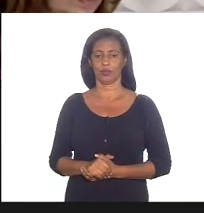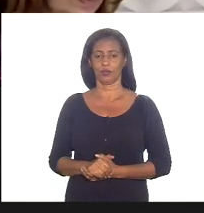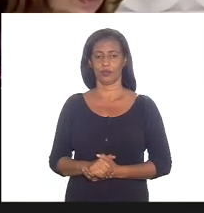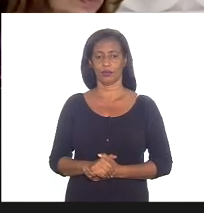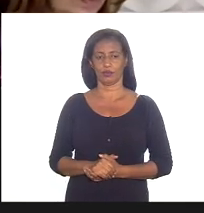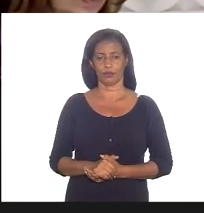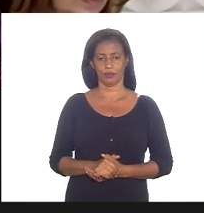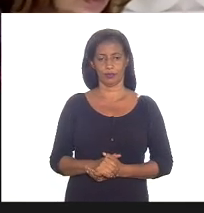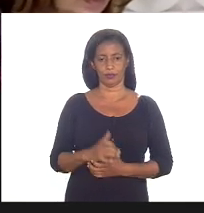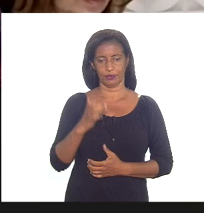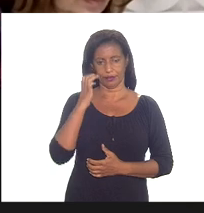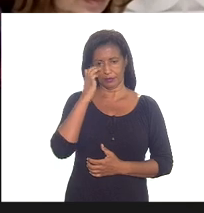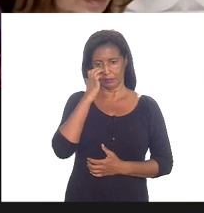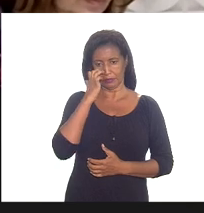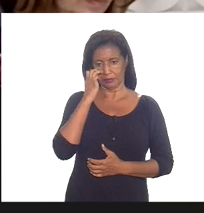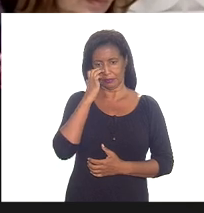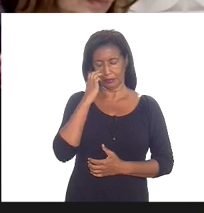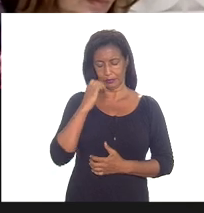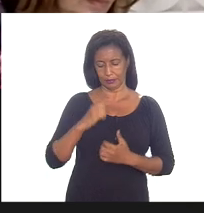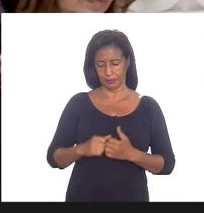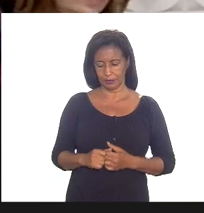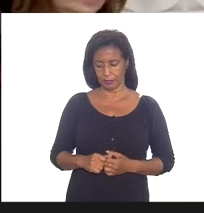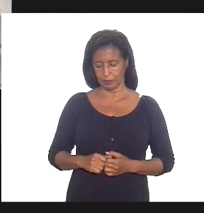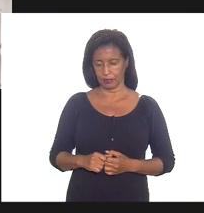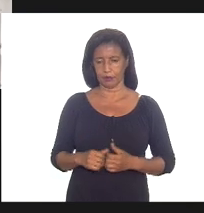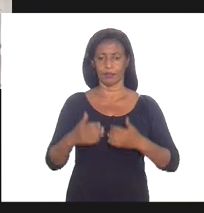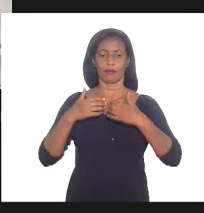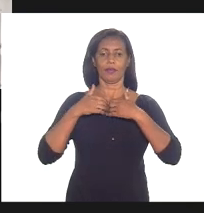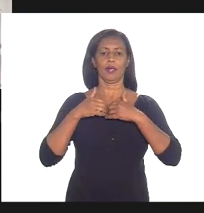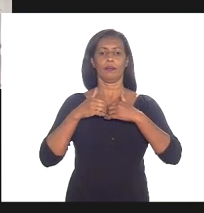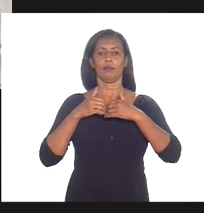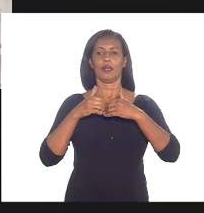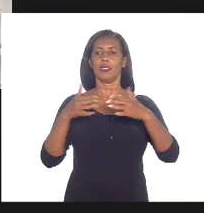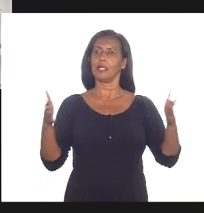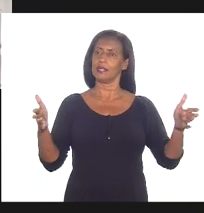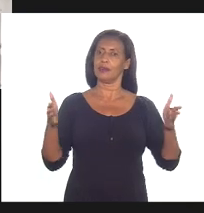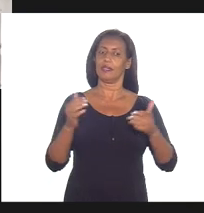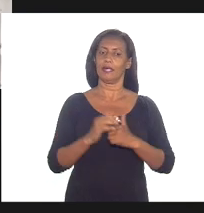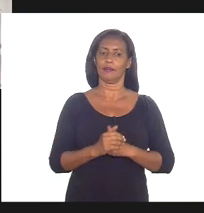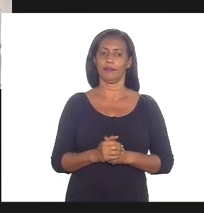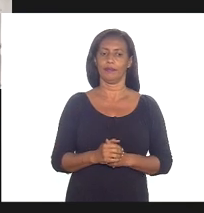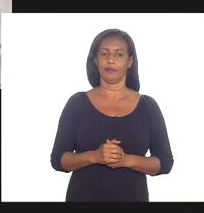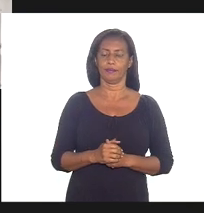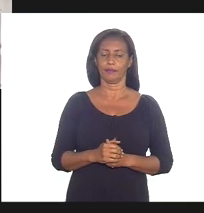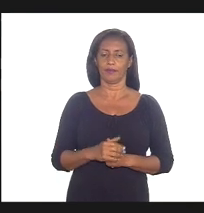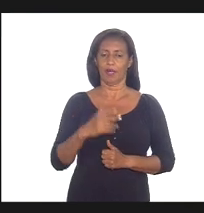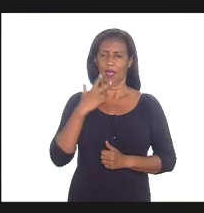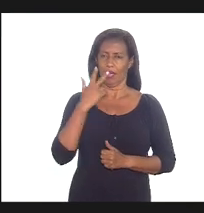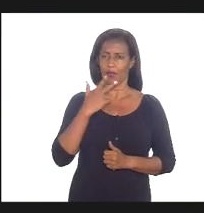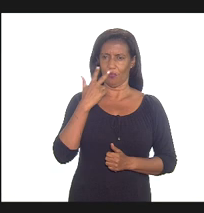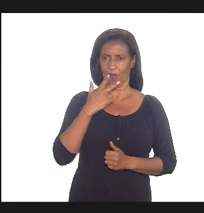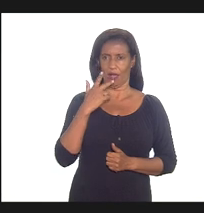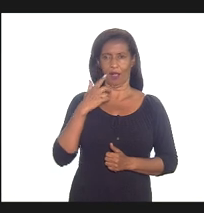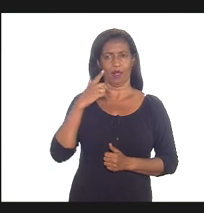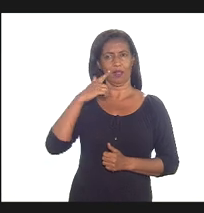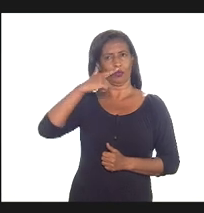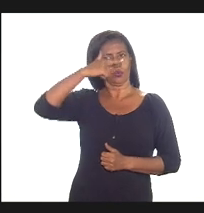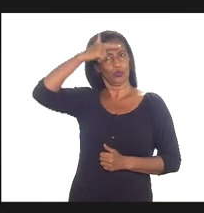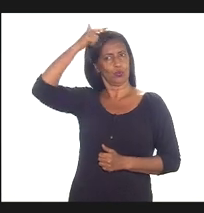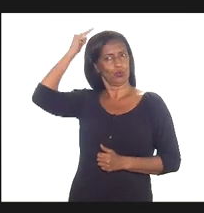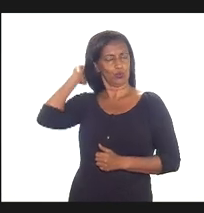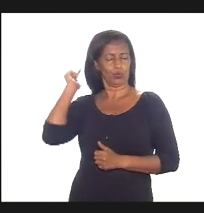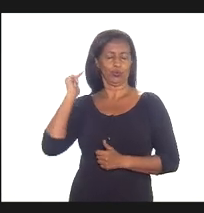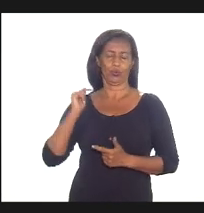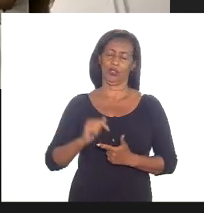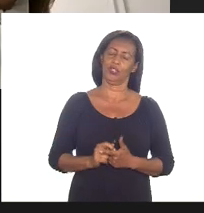Marta. A inicial da fala do deputado Luiz Paulo, tanto o deputado Luiz Paulo quanto eu, nós nunca fizemos parte